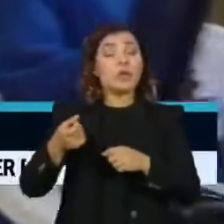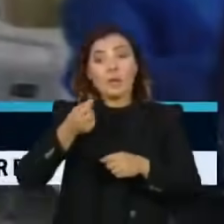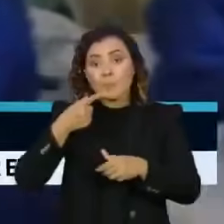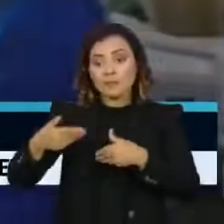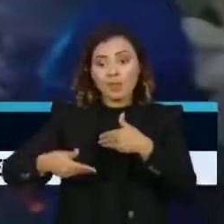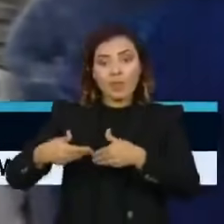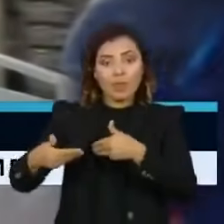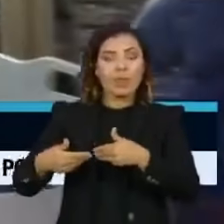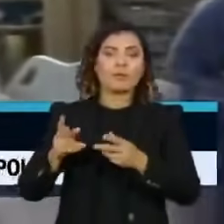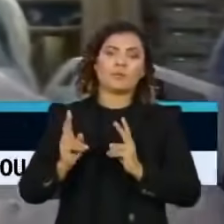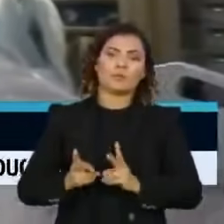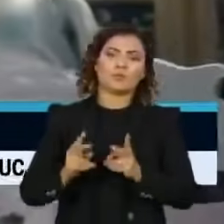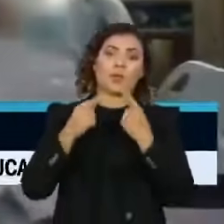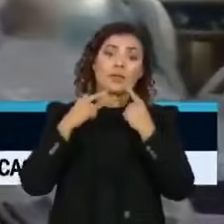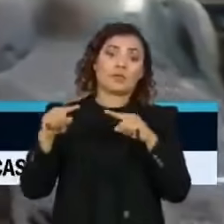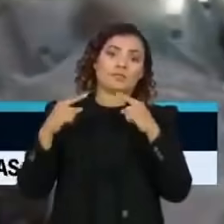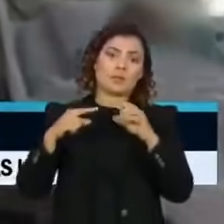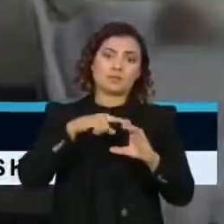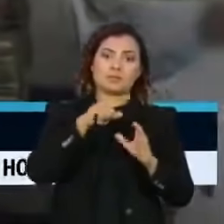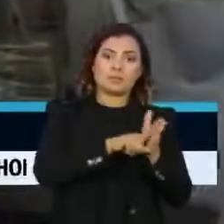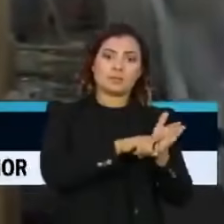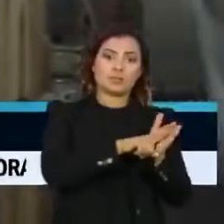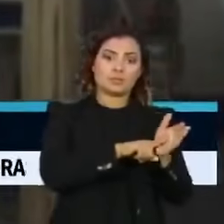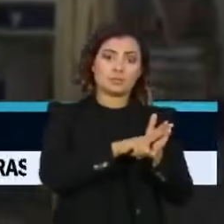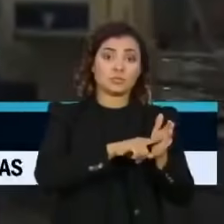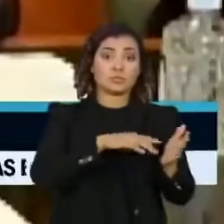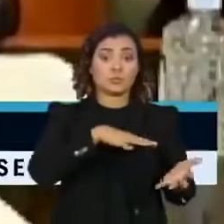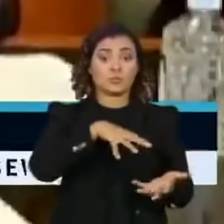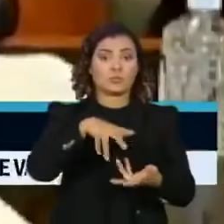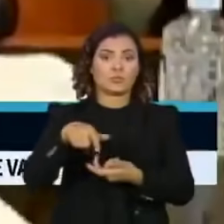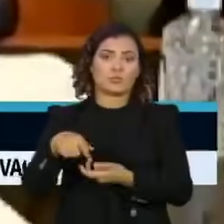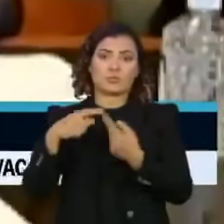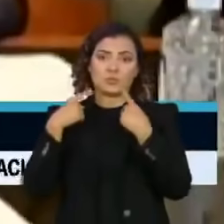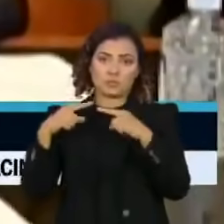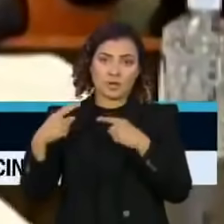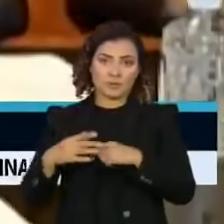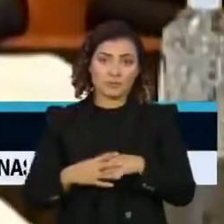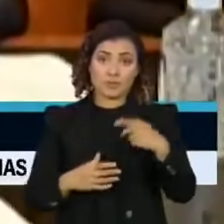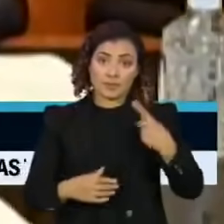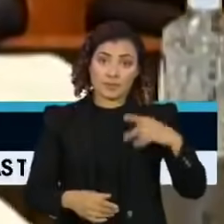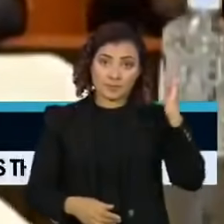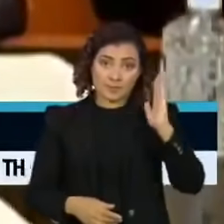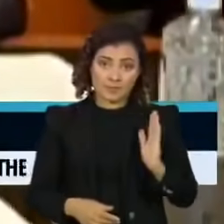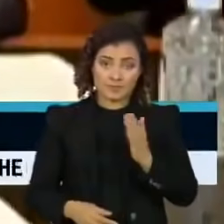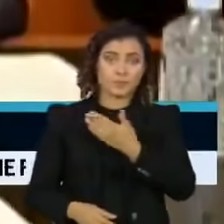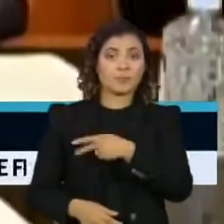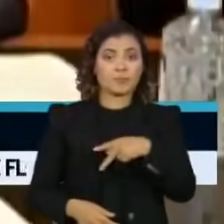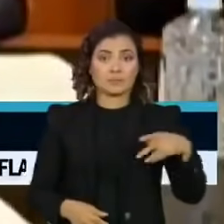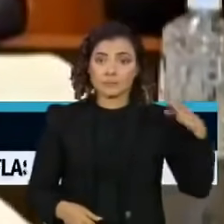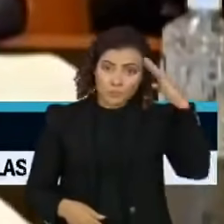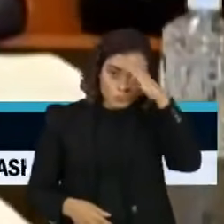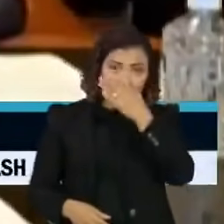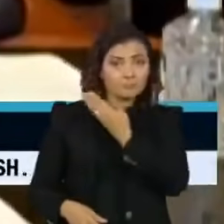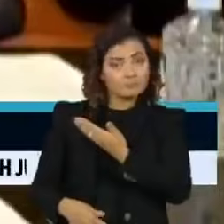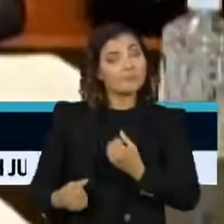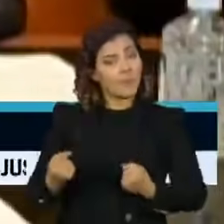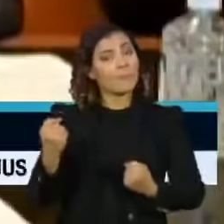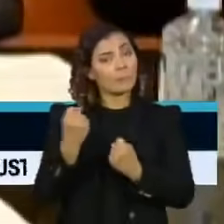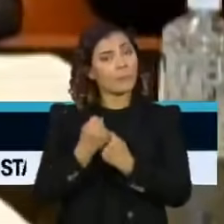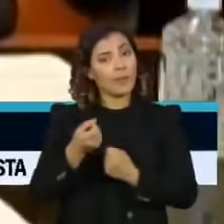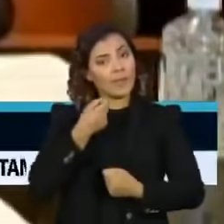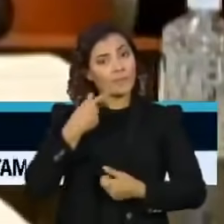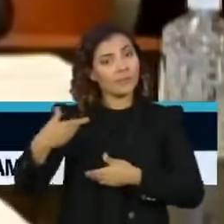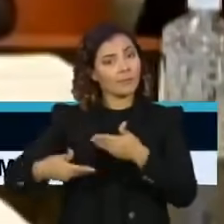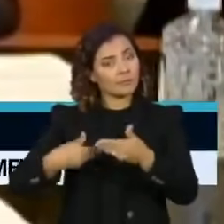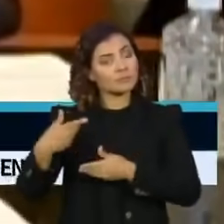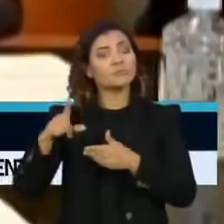medicamentos continua sendo criticado por cientistas em todo mundo aqui no Brasil o presidente Jair bolsonaro defende o